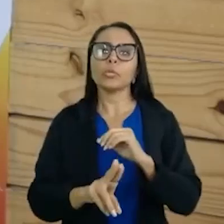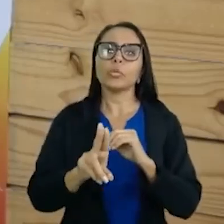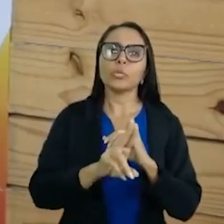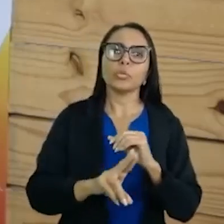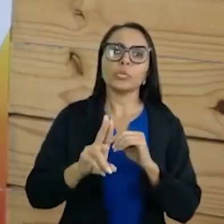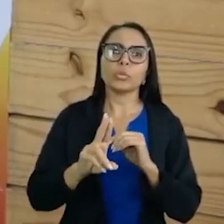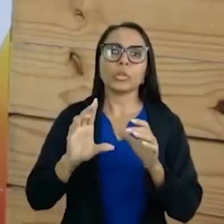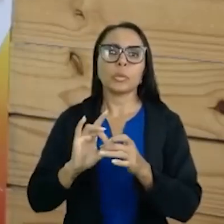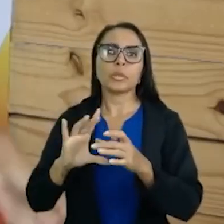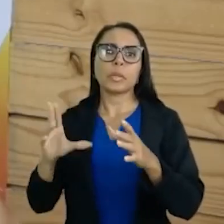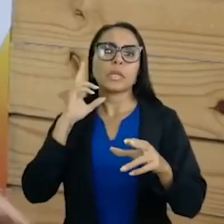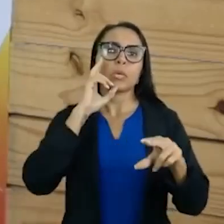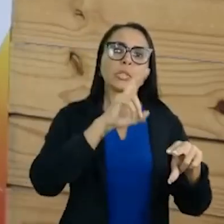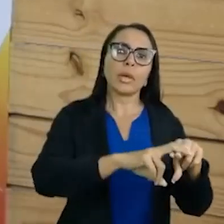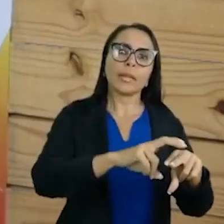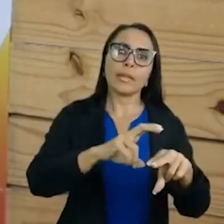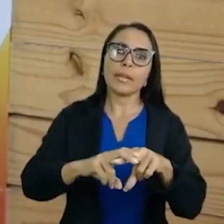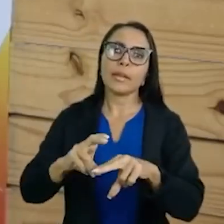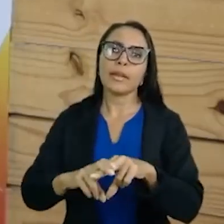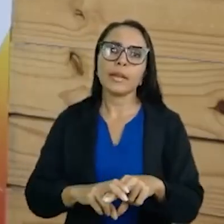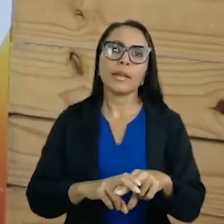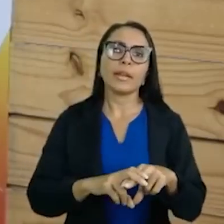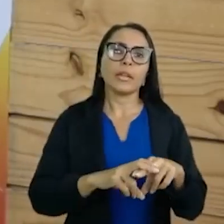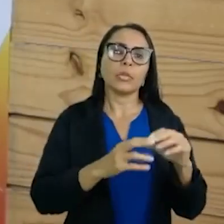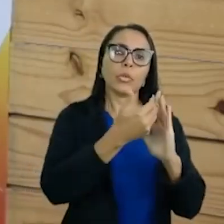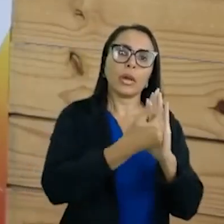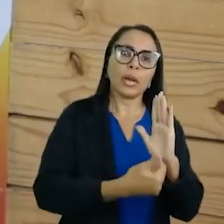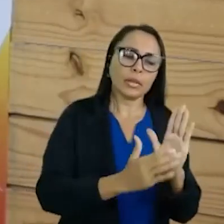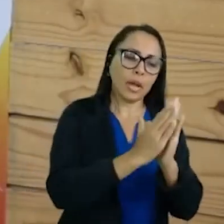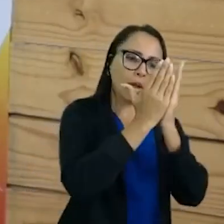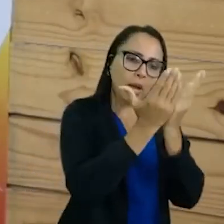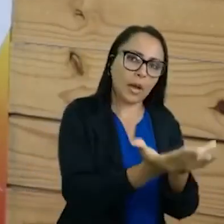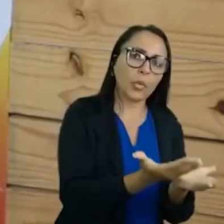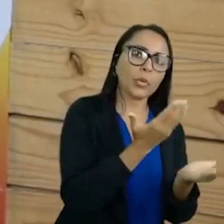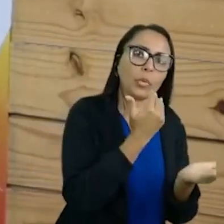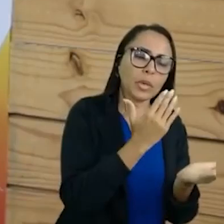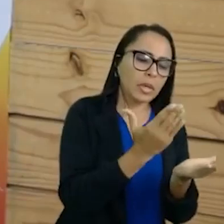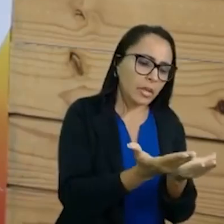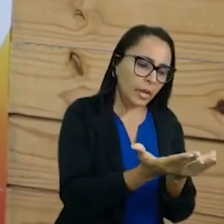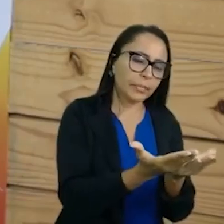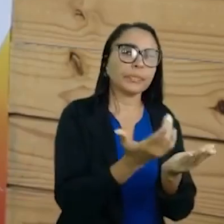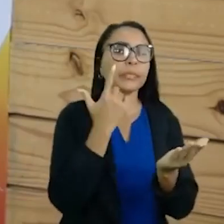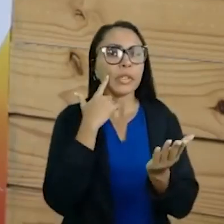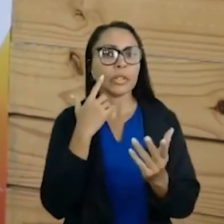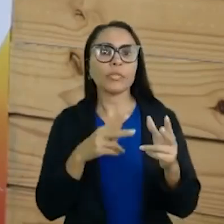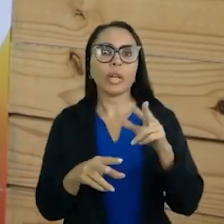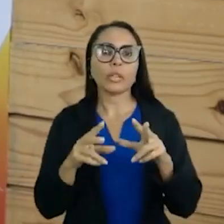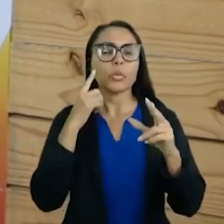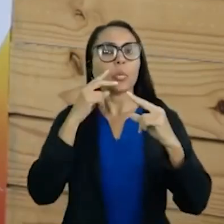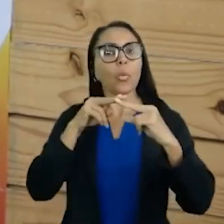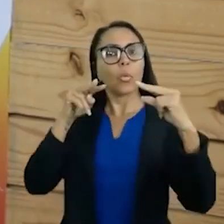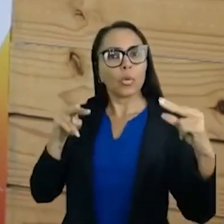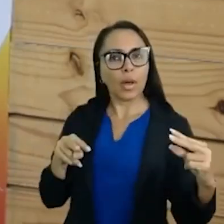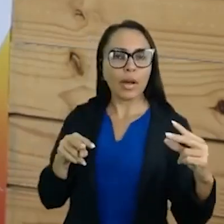das cadeiras, do atendimento, do cardápio, etc. Isso vale também muito para o mundo online. Então, no mundo online, também